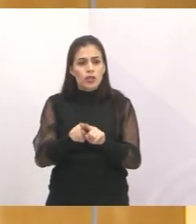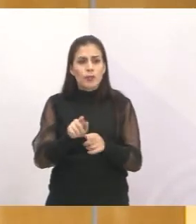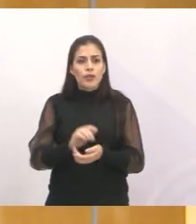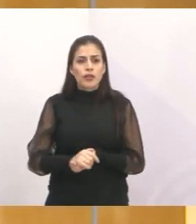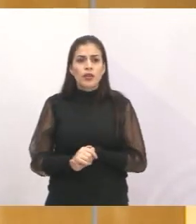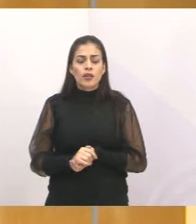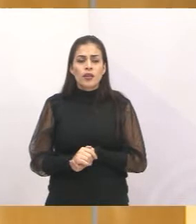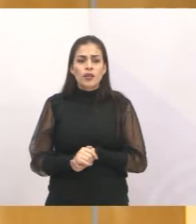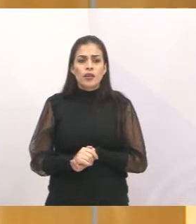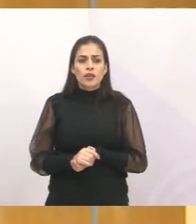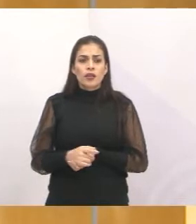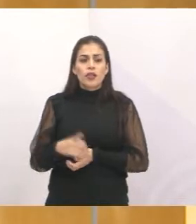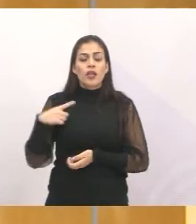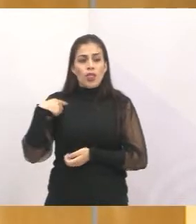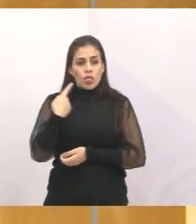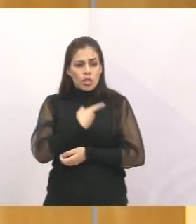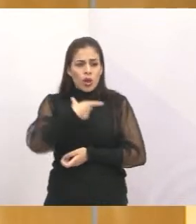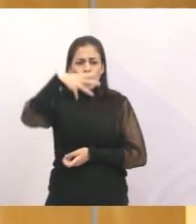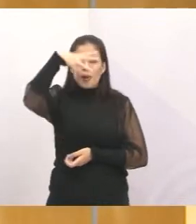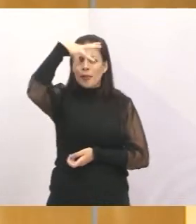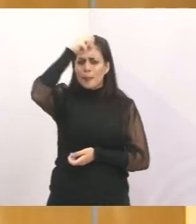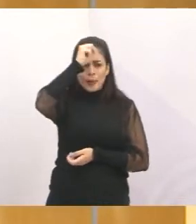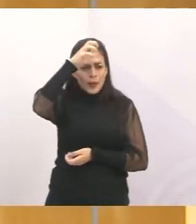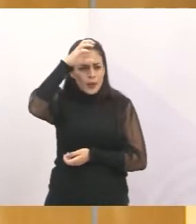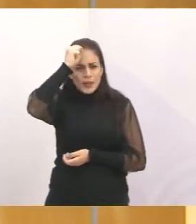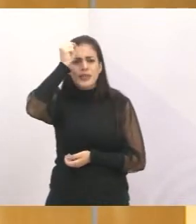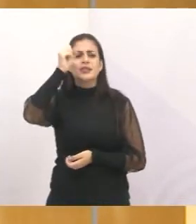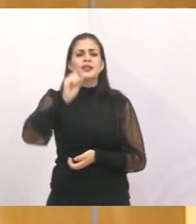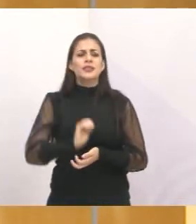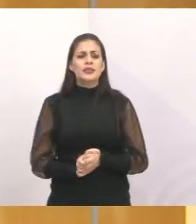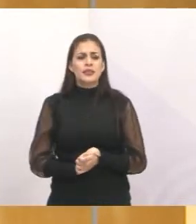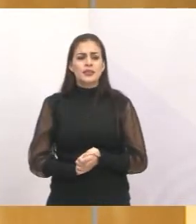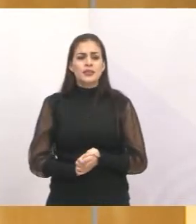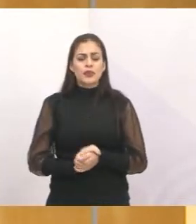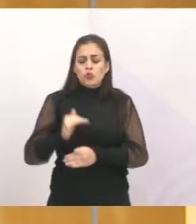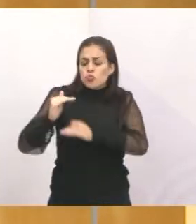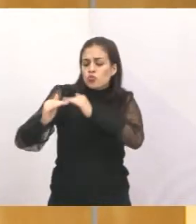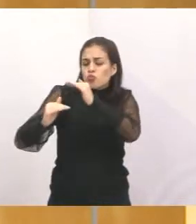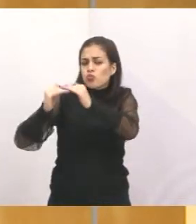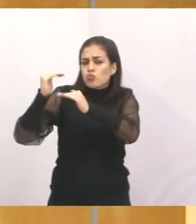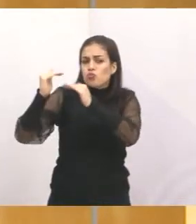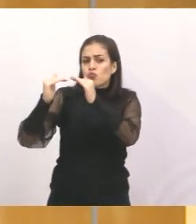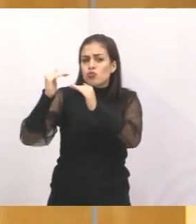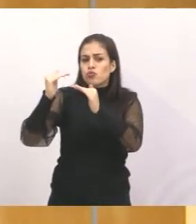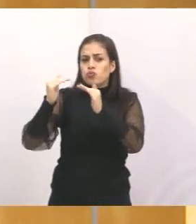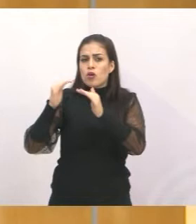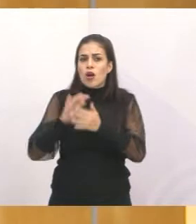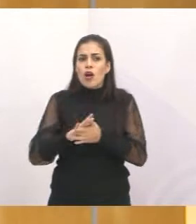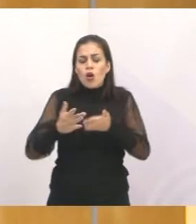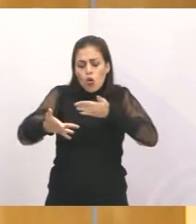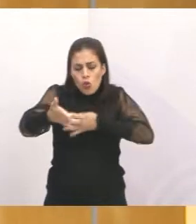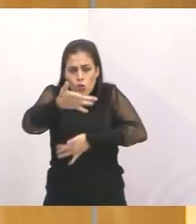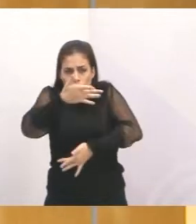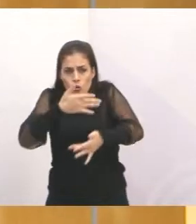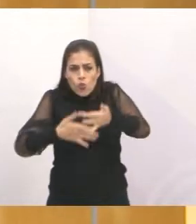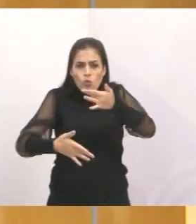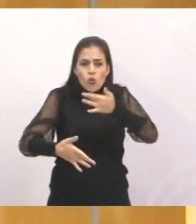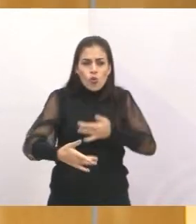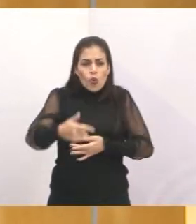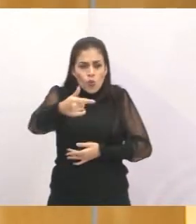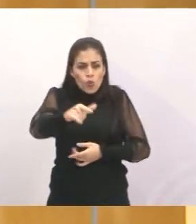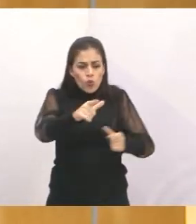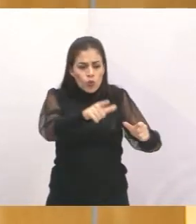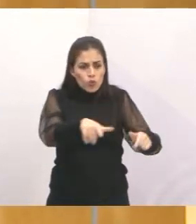nós aprendemos muito, mas muito mesmo. E evoluímos ouvindo outros